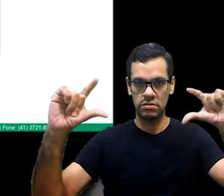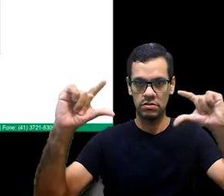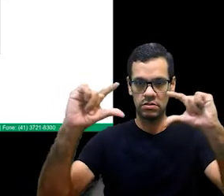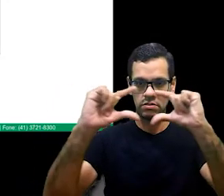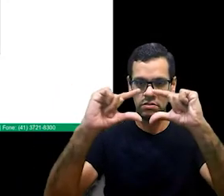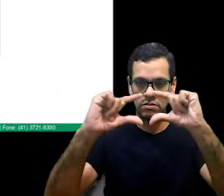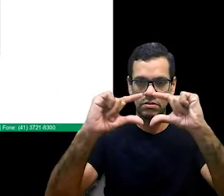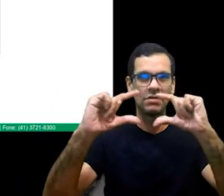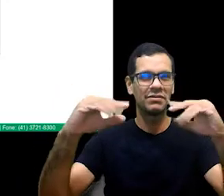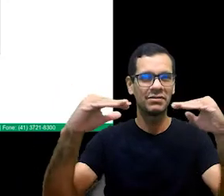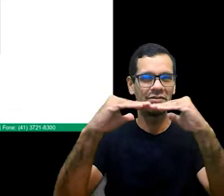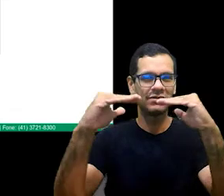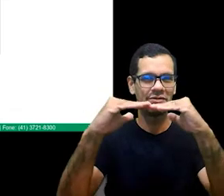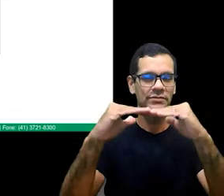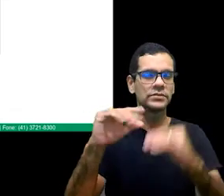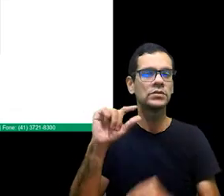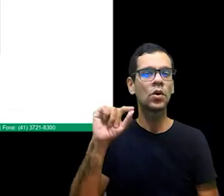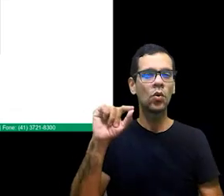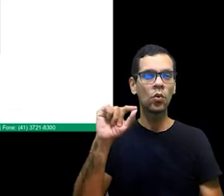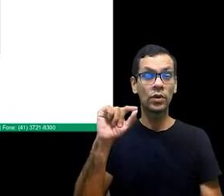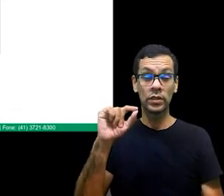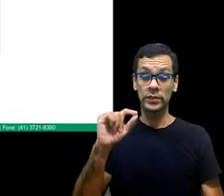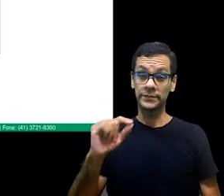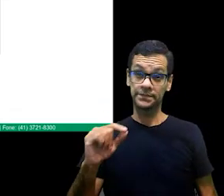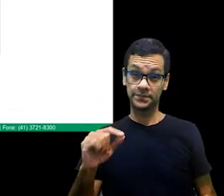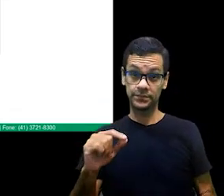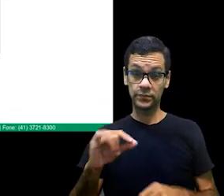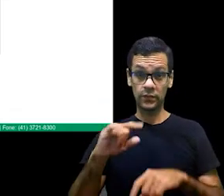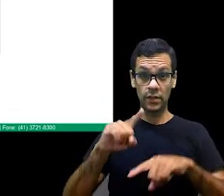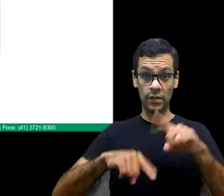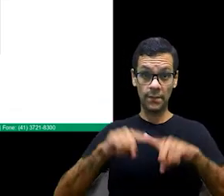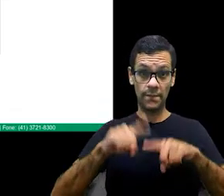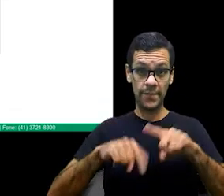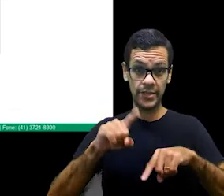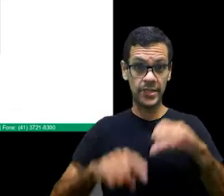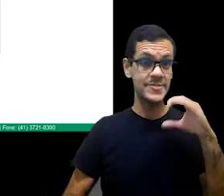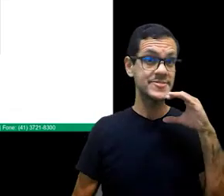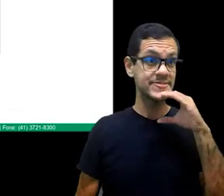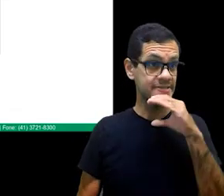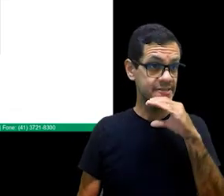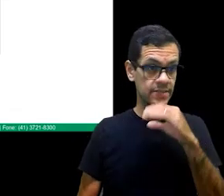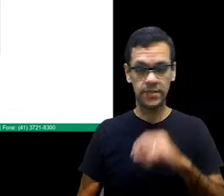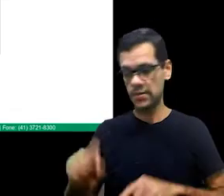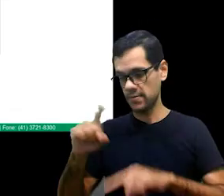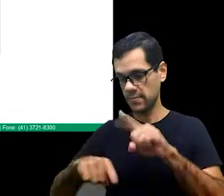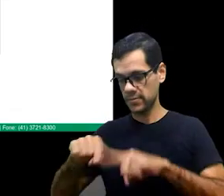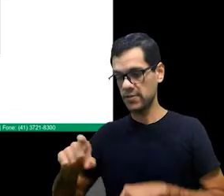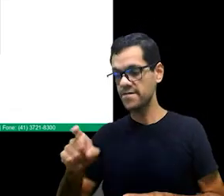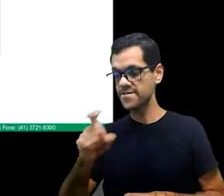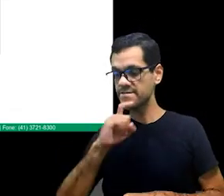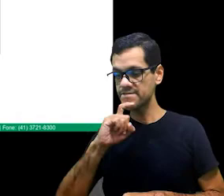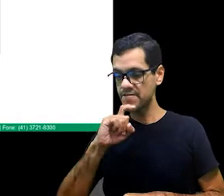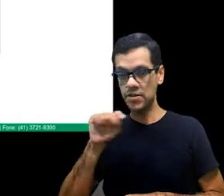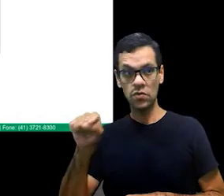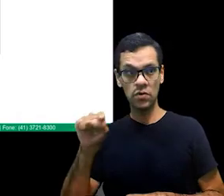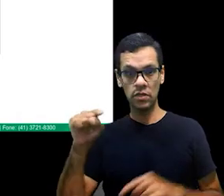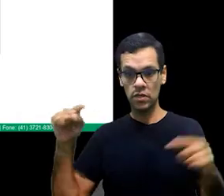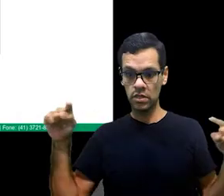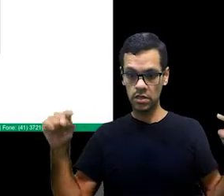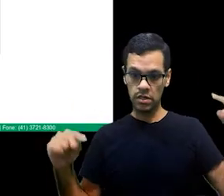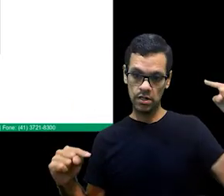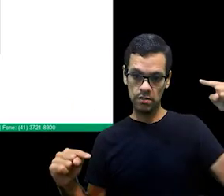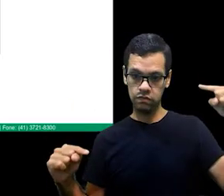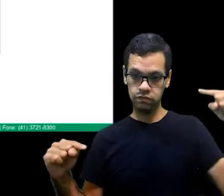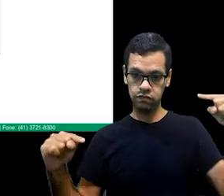aqui algo muito peculiar. Um corpo quente, quando colocado na presença de um corpo frio, eles tendem com